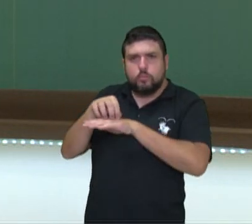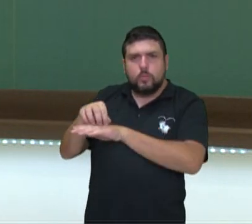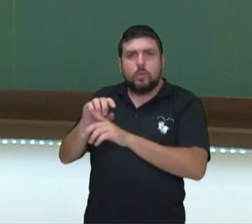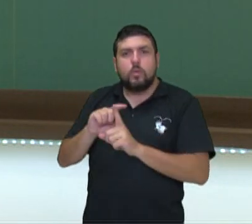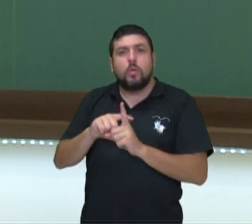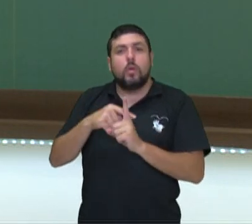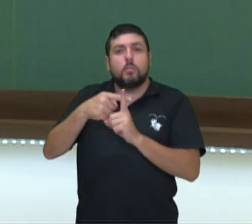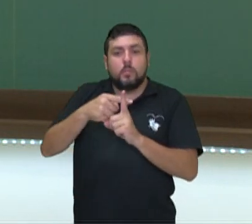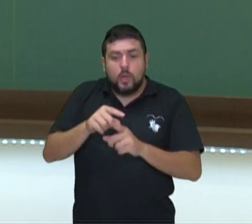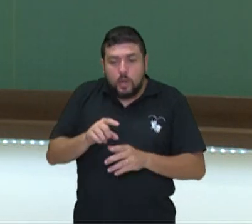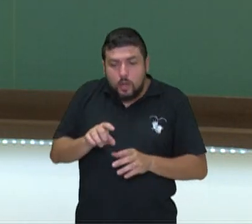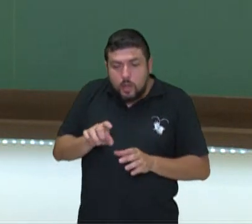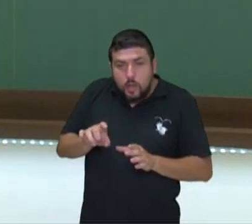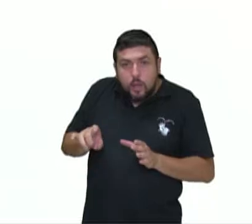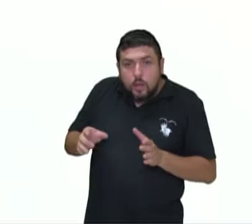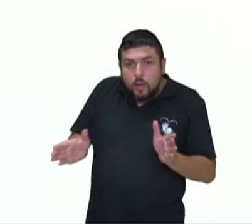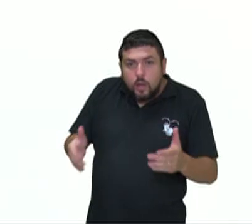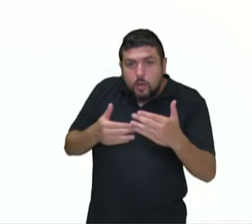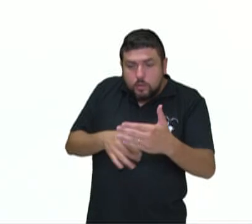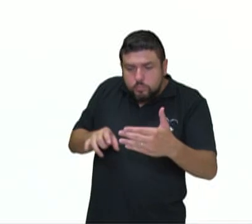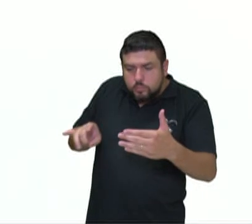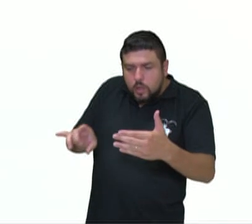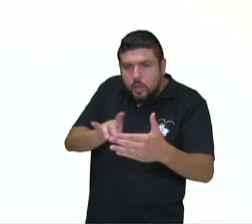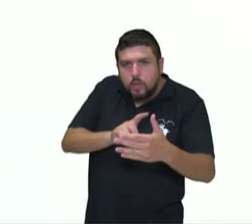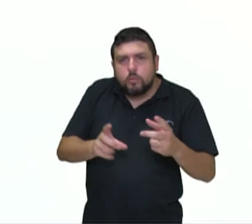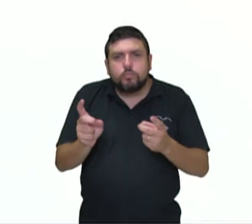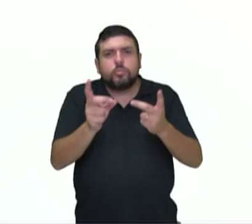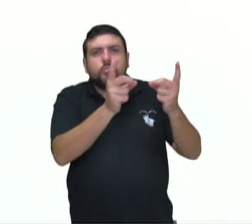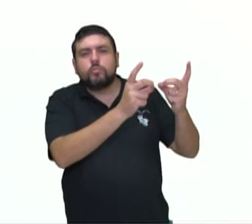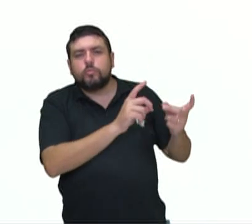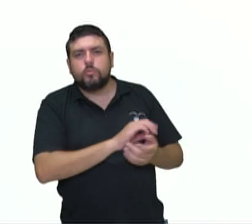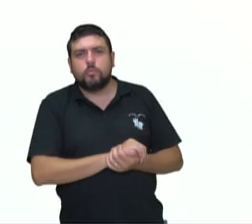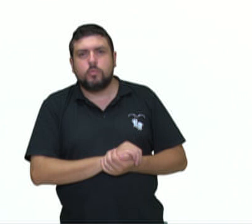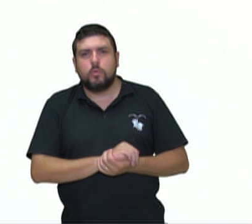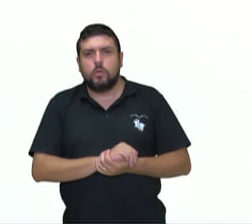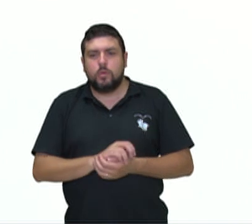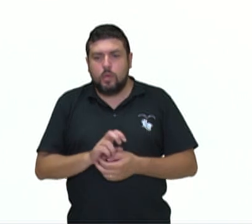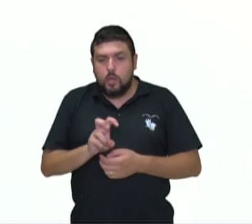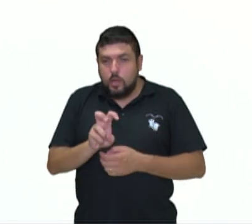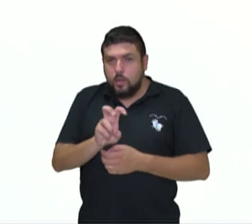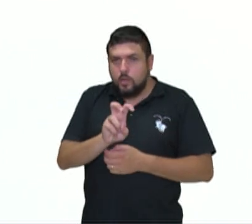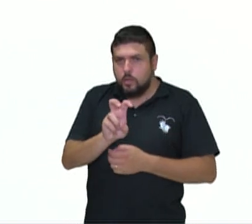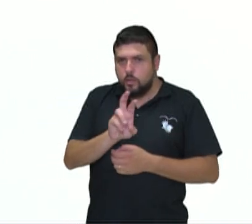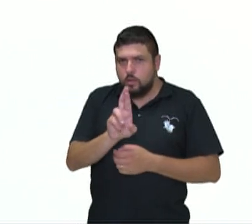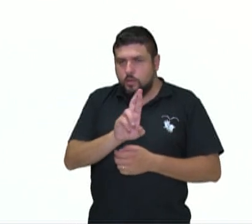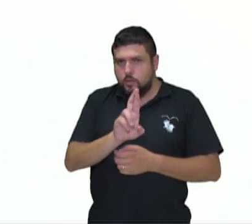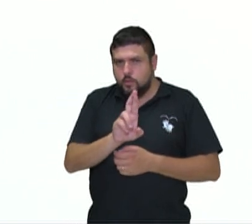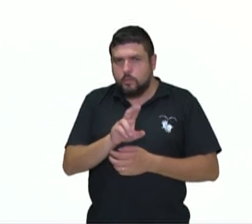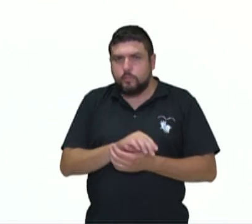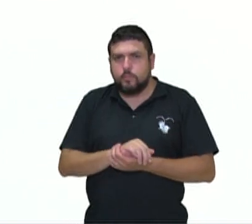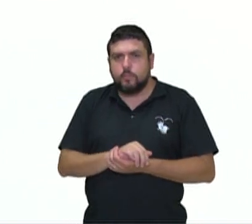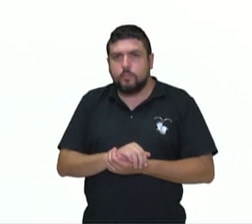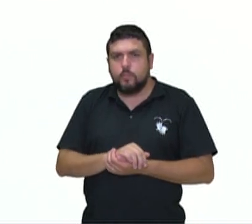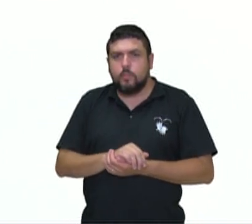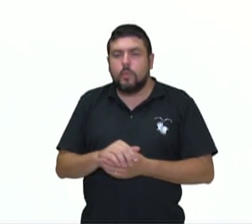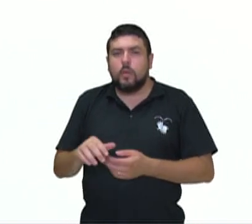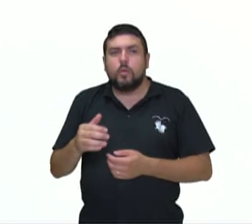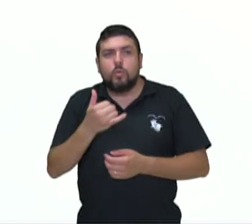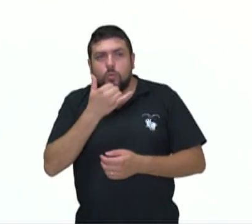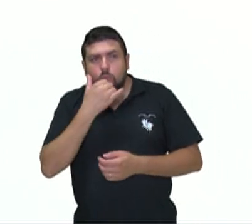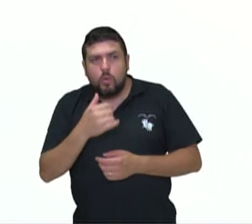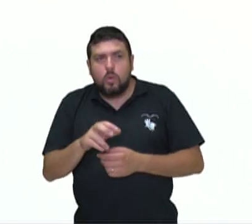uma das peças vendidas, né? Então, o valor fixo, R$5, o valor fixo é